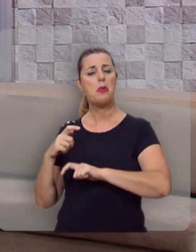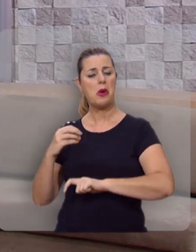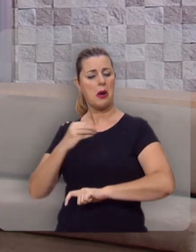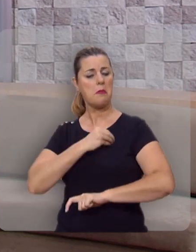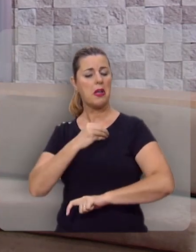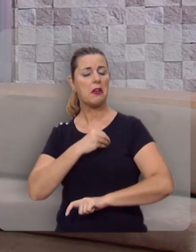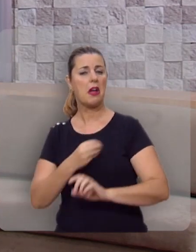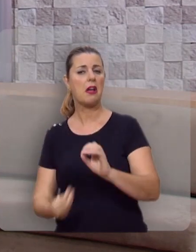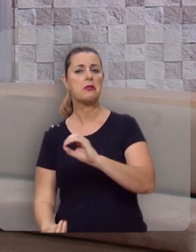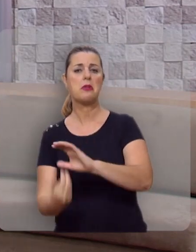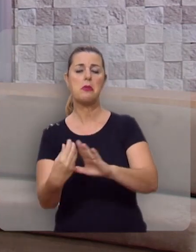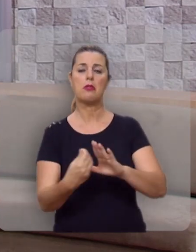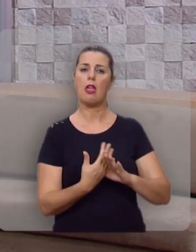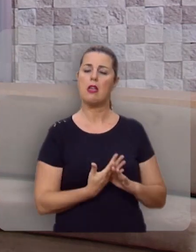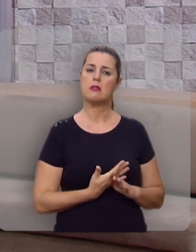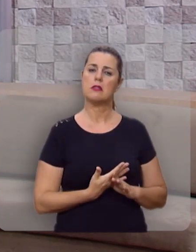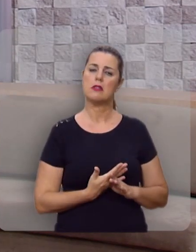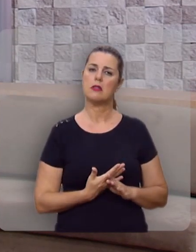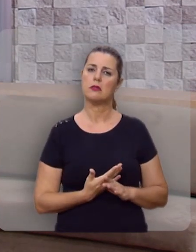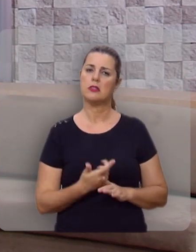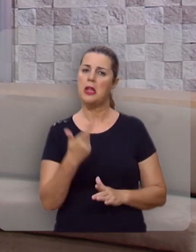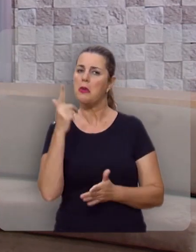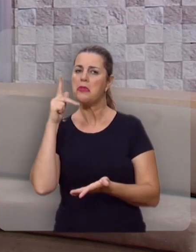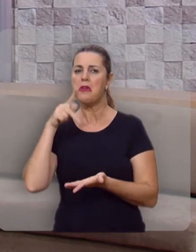ensombrecidos, sem a luz da verdade,